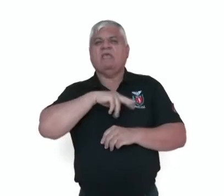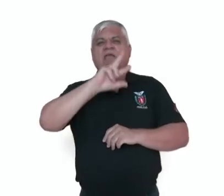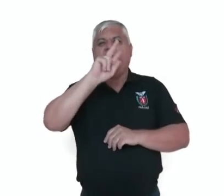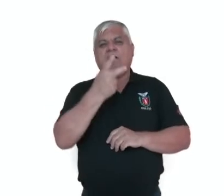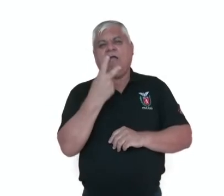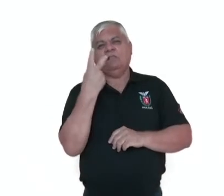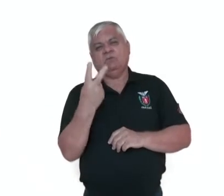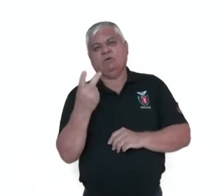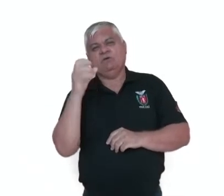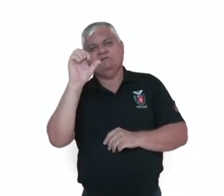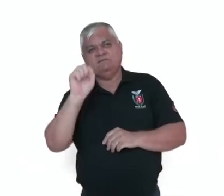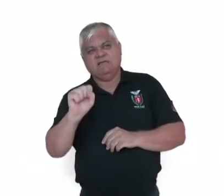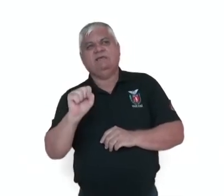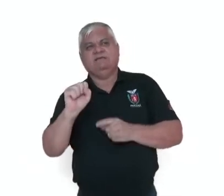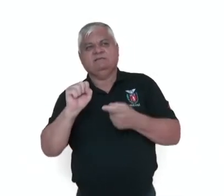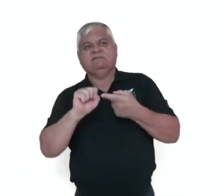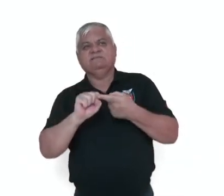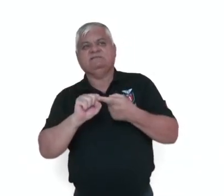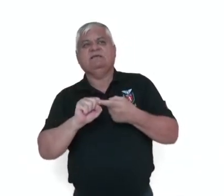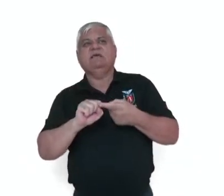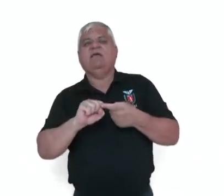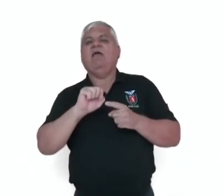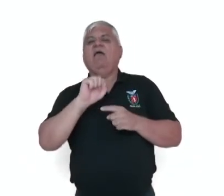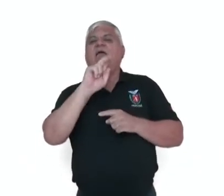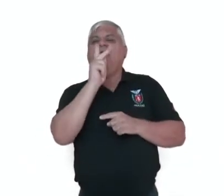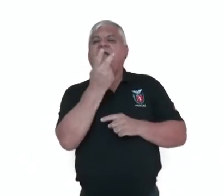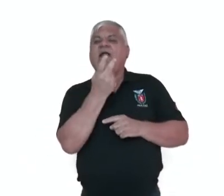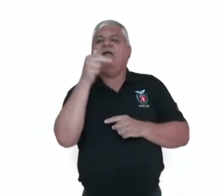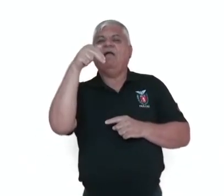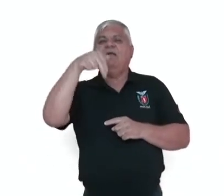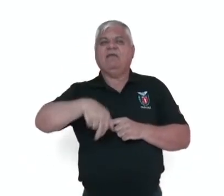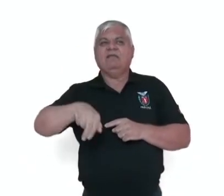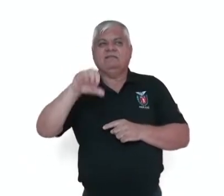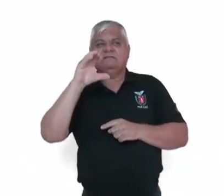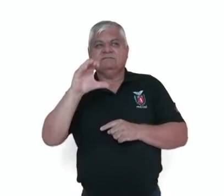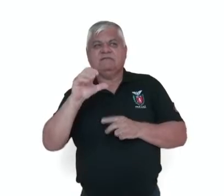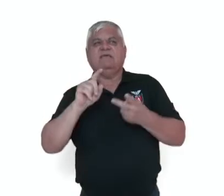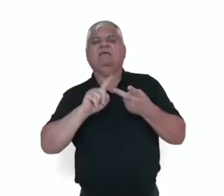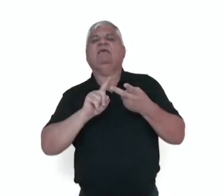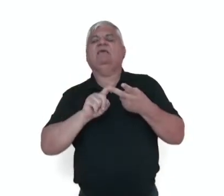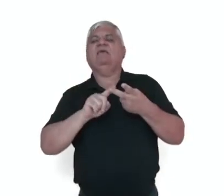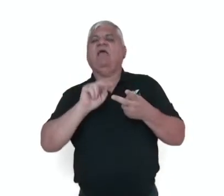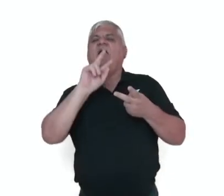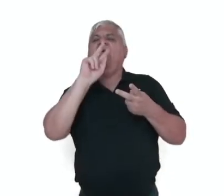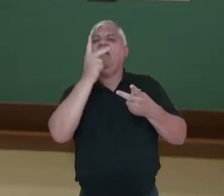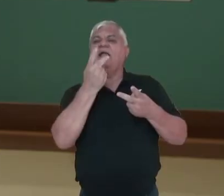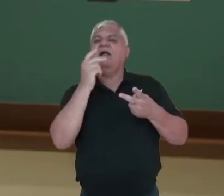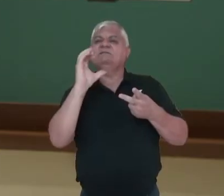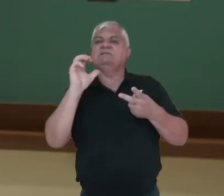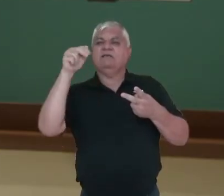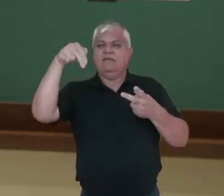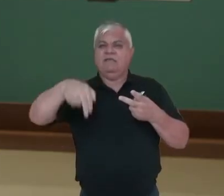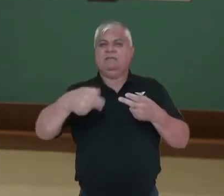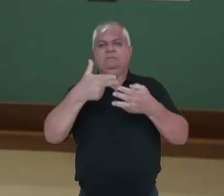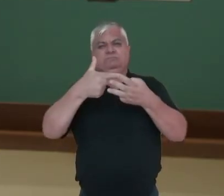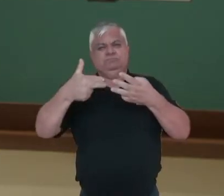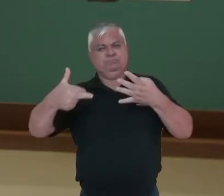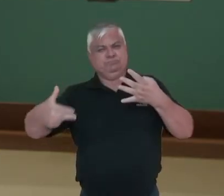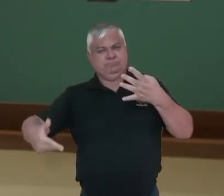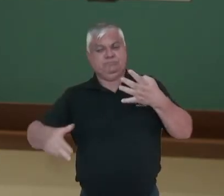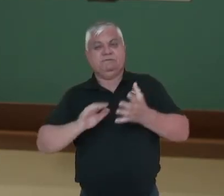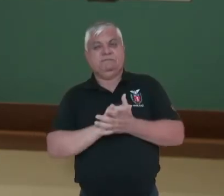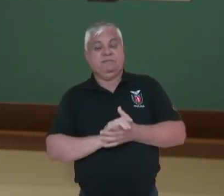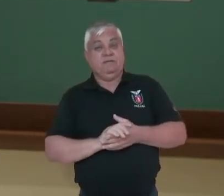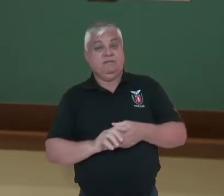por exemplo o ácido sulfídrico, o ácido cianídrico, né, o ácido isocianídrico, entre outros. Então, o